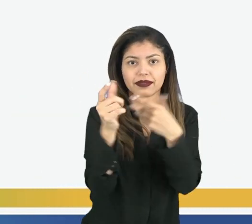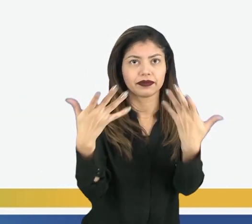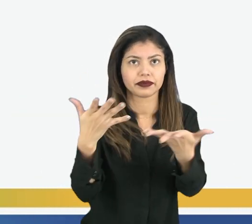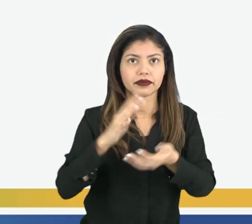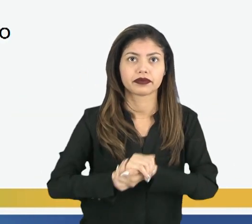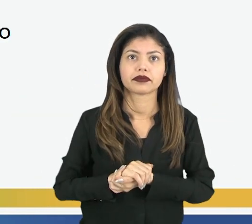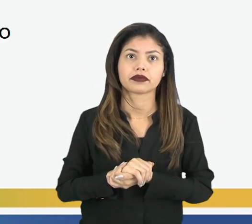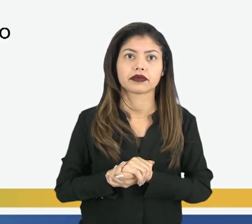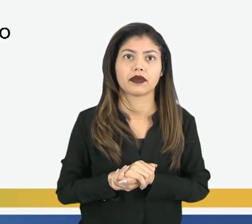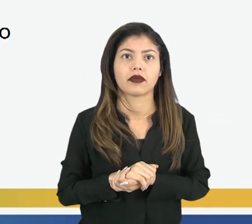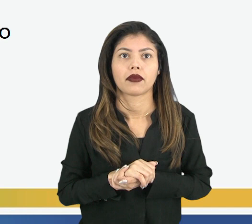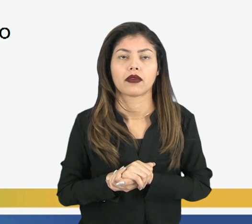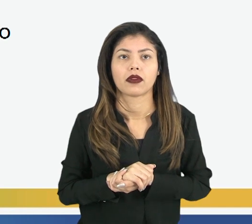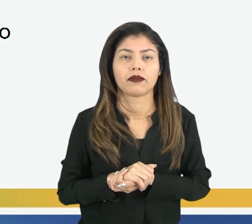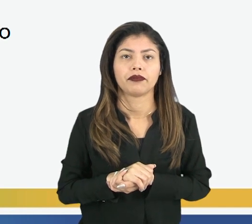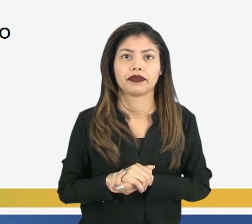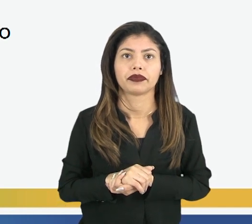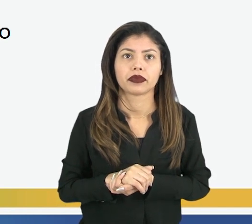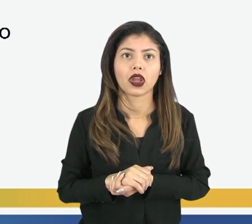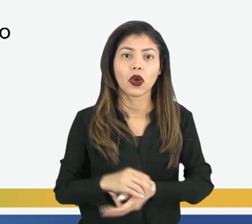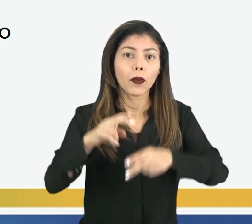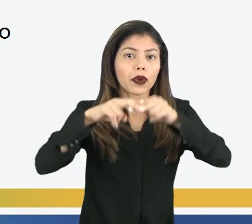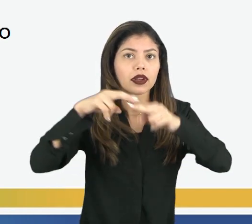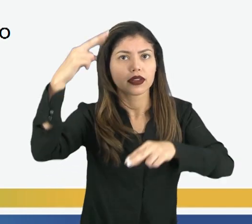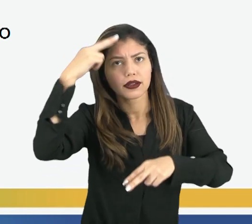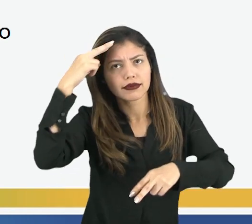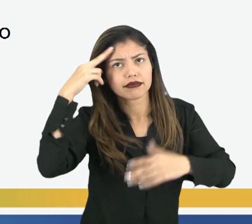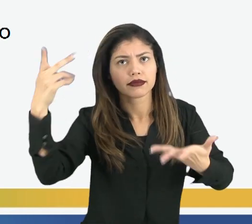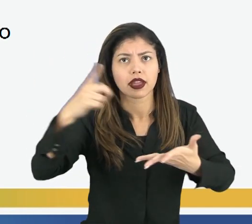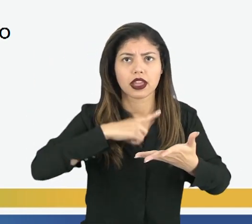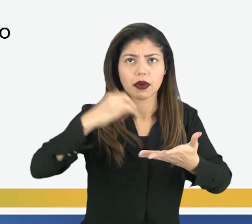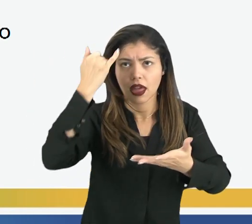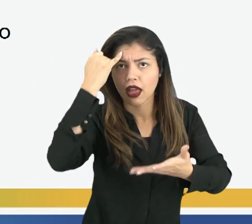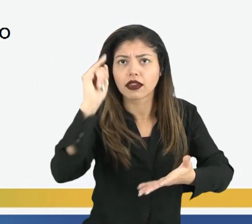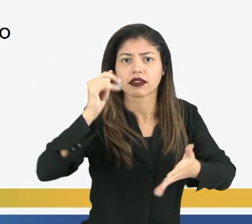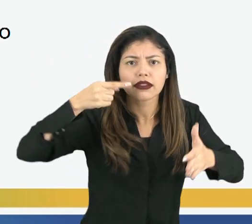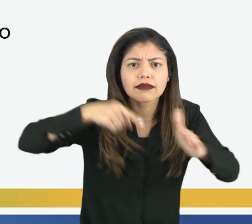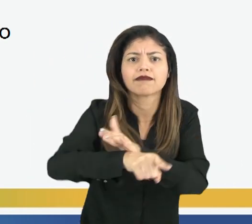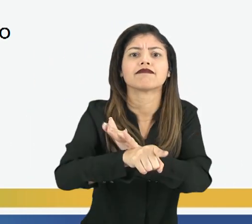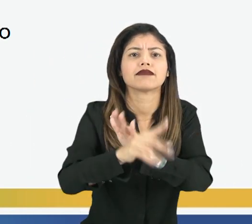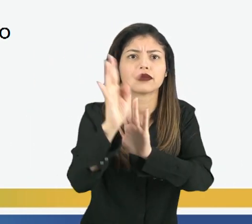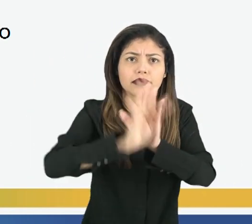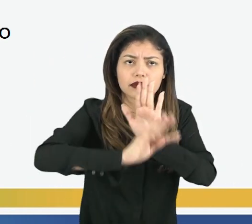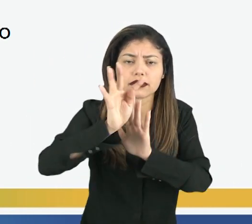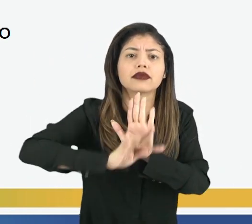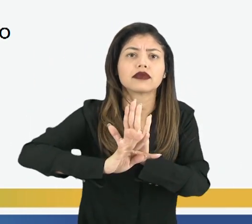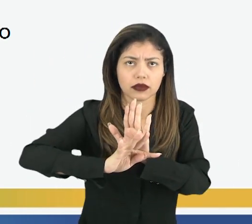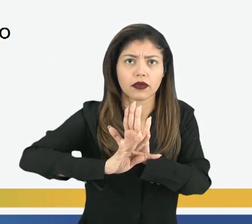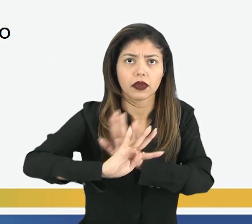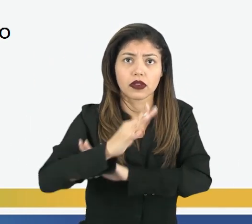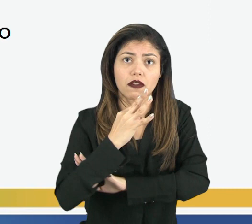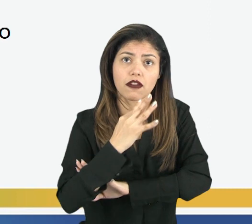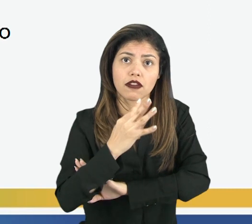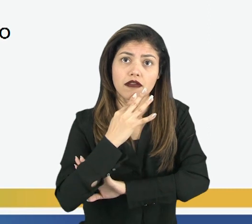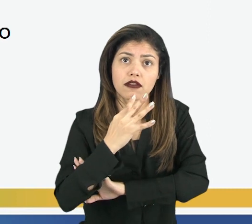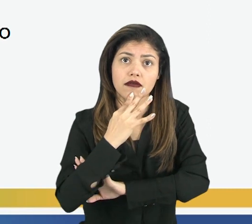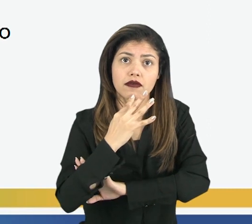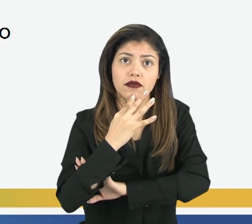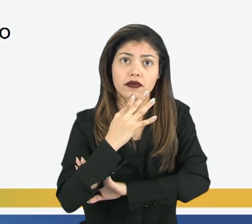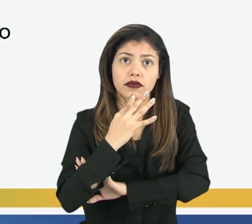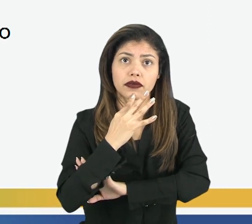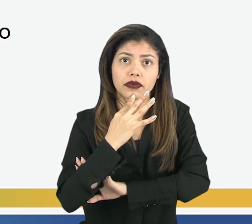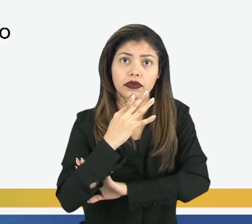palavras. E então, por essa razão, nós temos que confrontar as ideias que estão no texto,